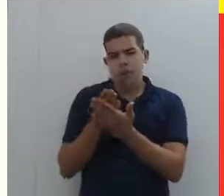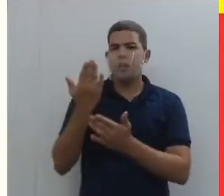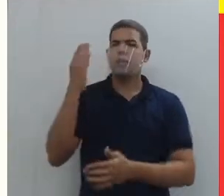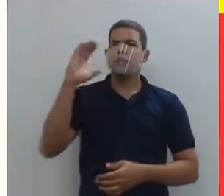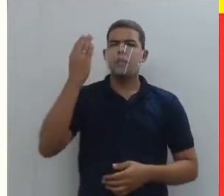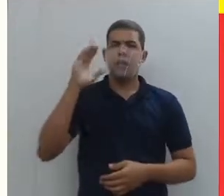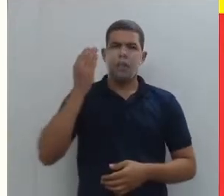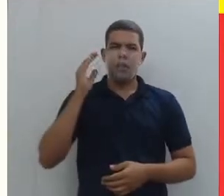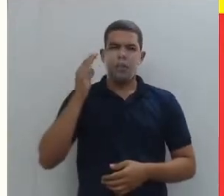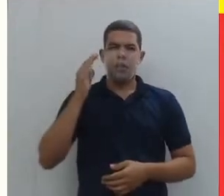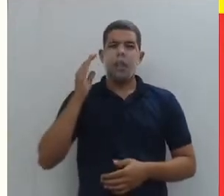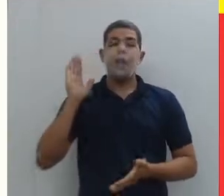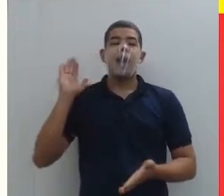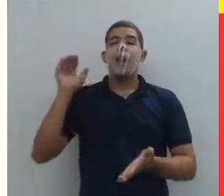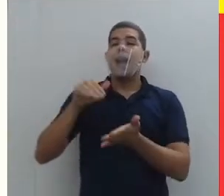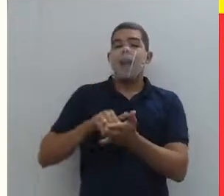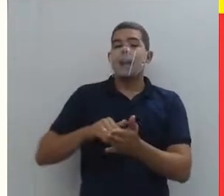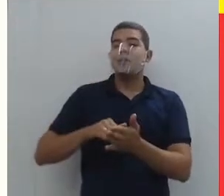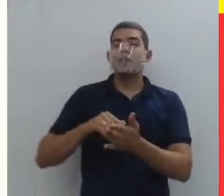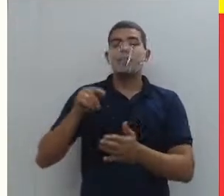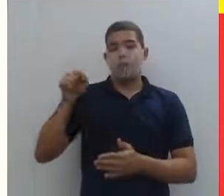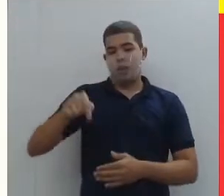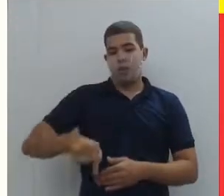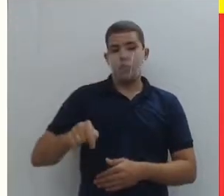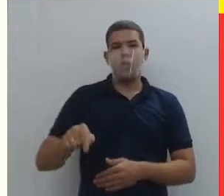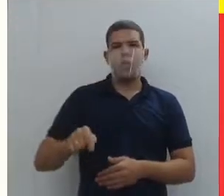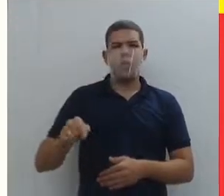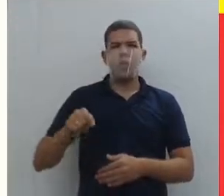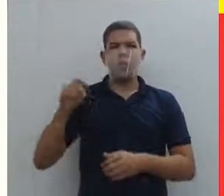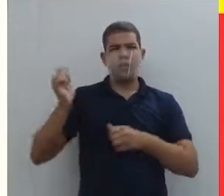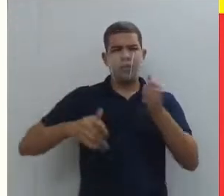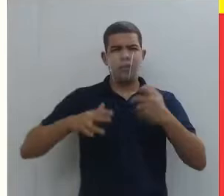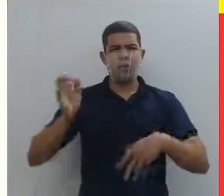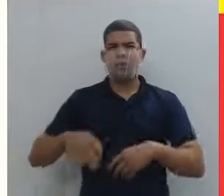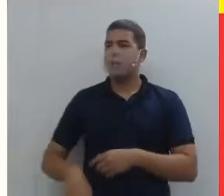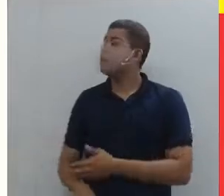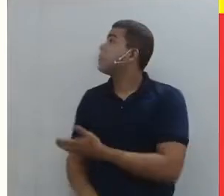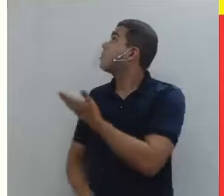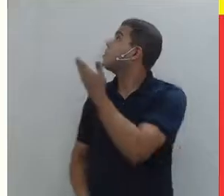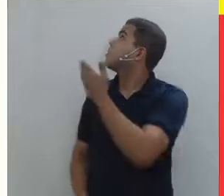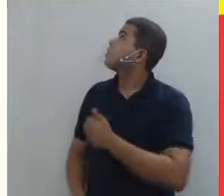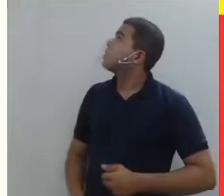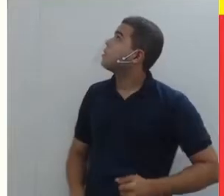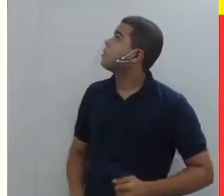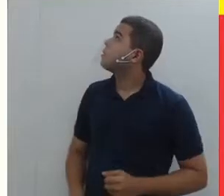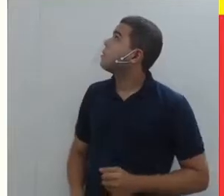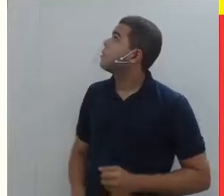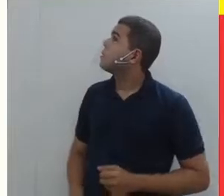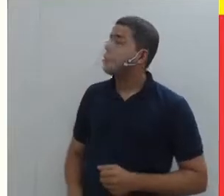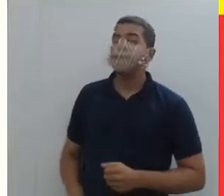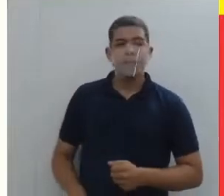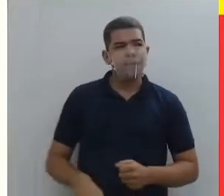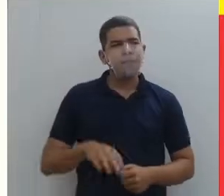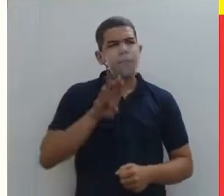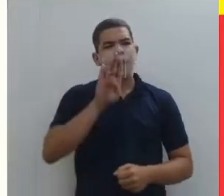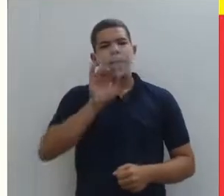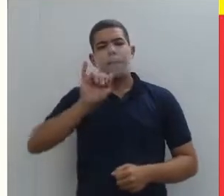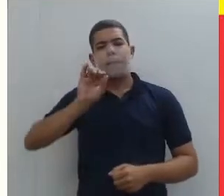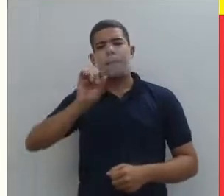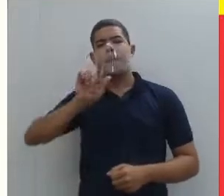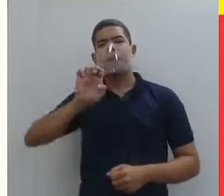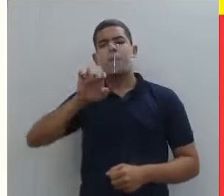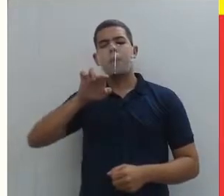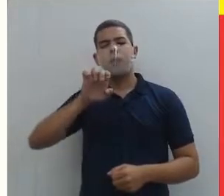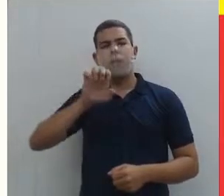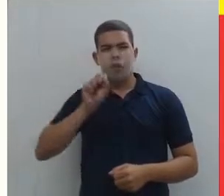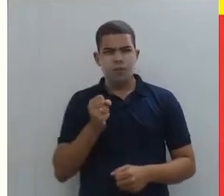até vir a última teoria que a gente vai denominar hoje, que é a teoria da biogênese. Então a biogênese ela admite que